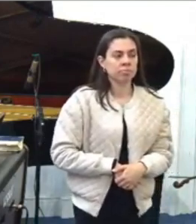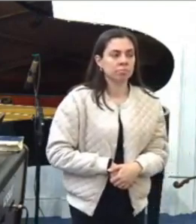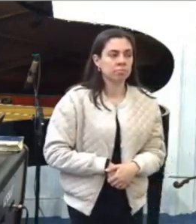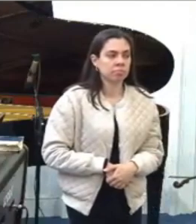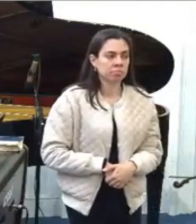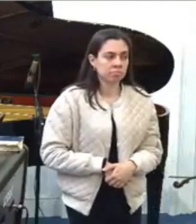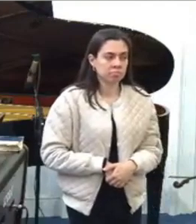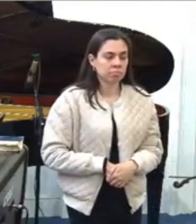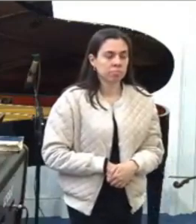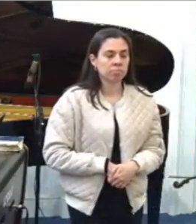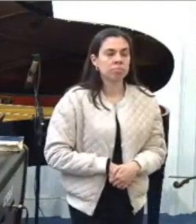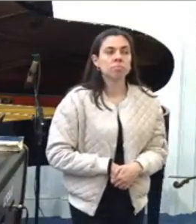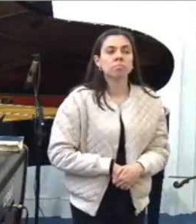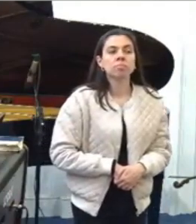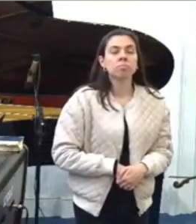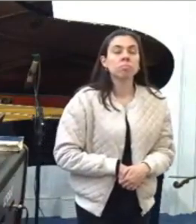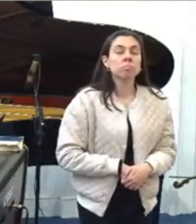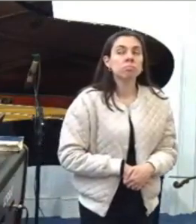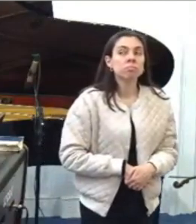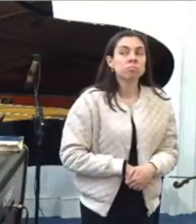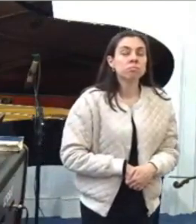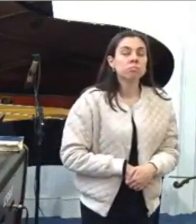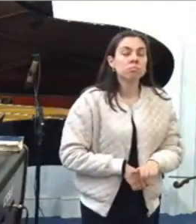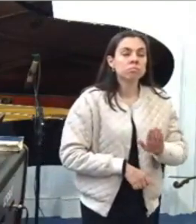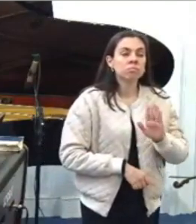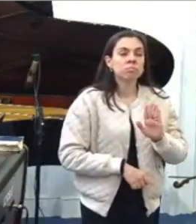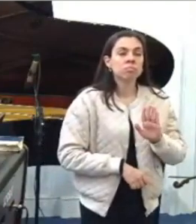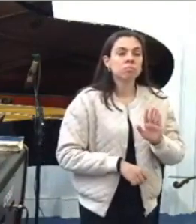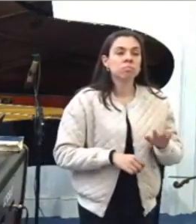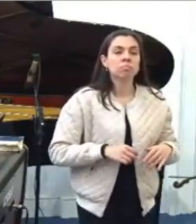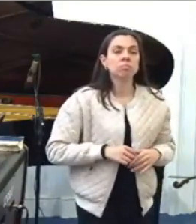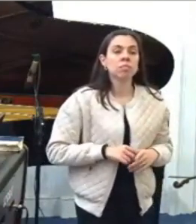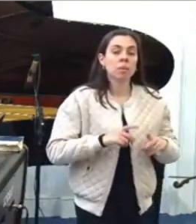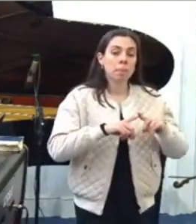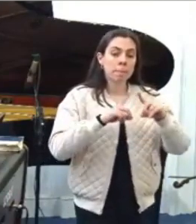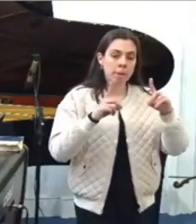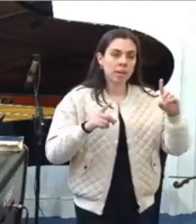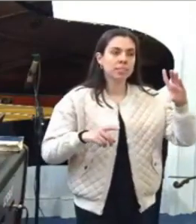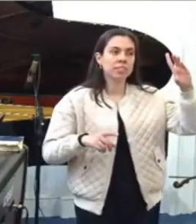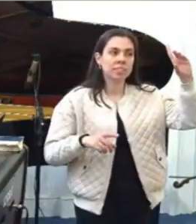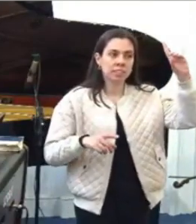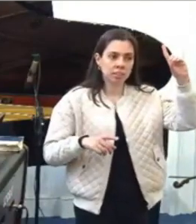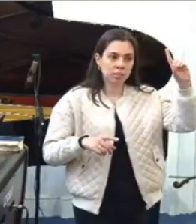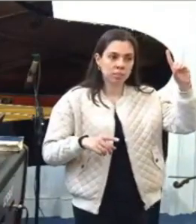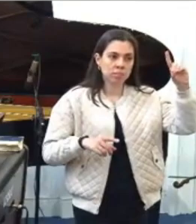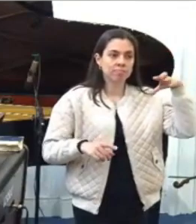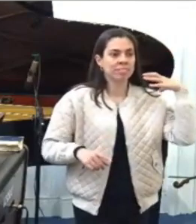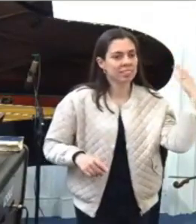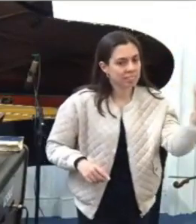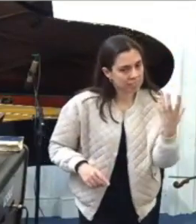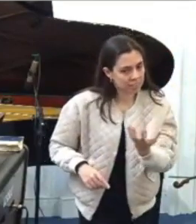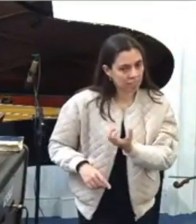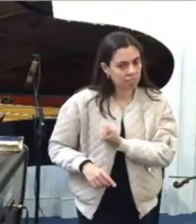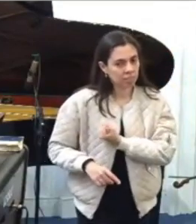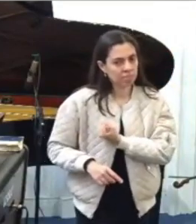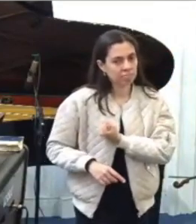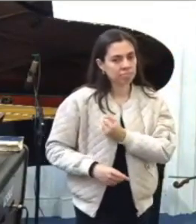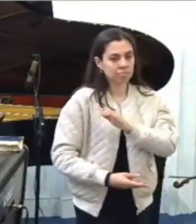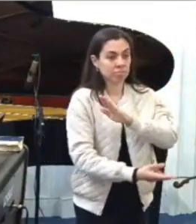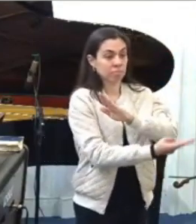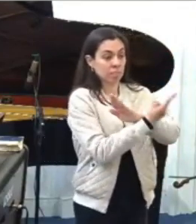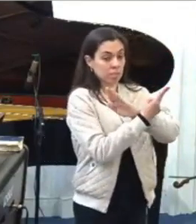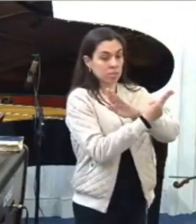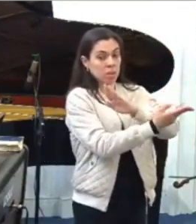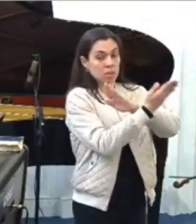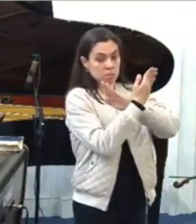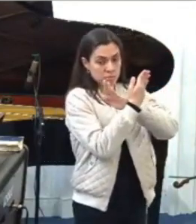que diante da perseguição, o Senhor ainda socorre e preserva o seu